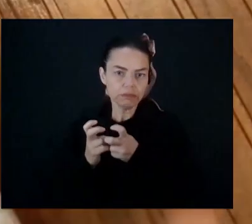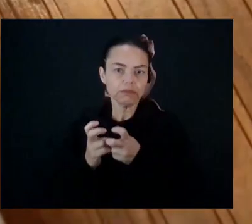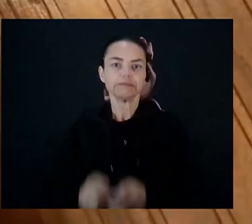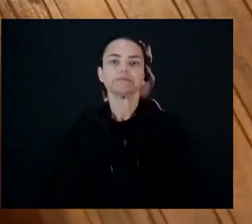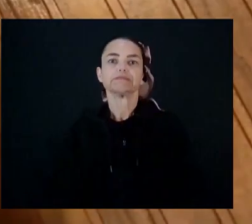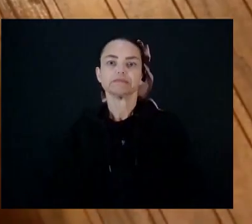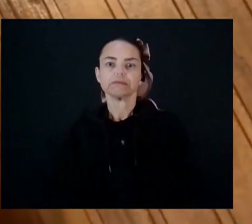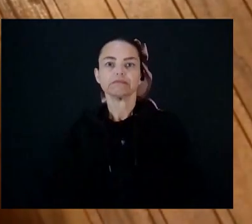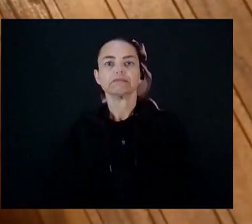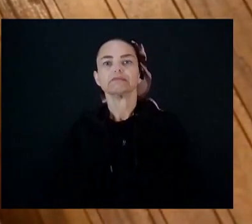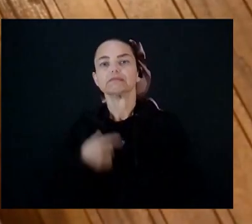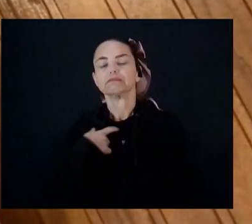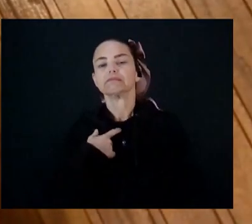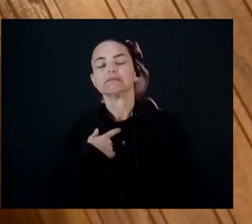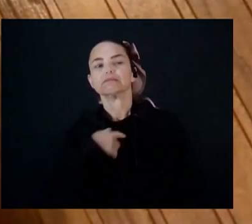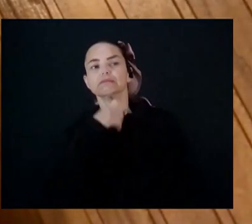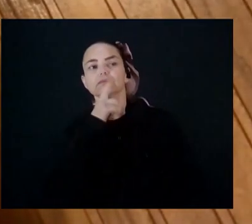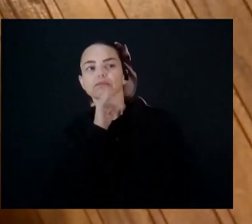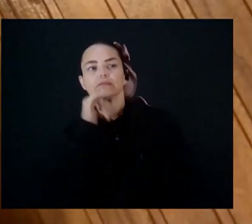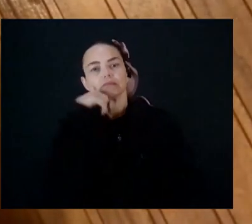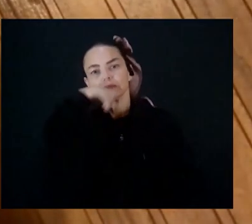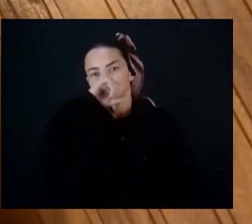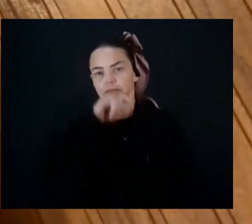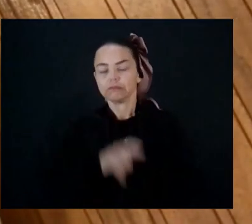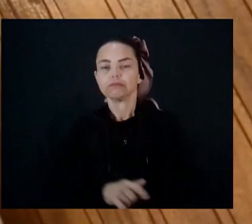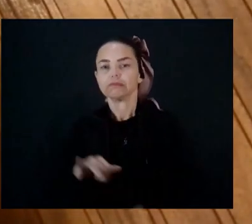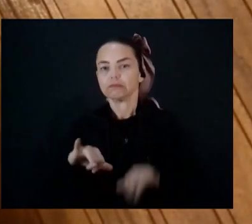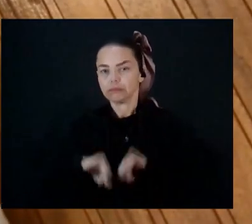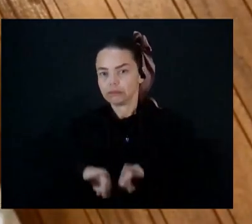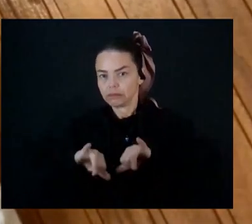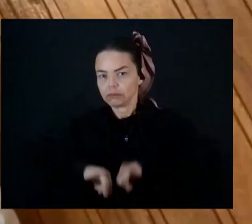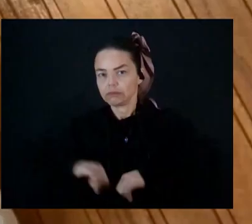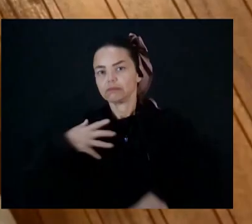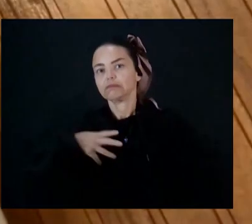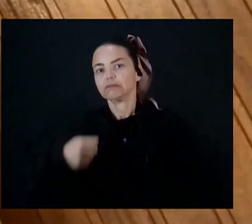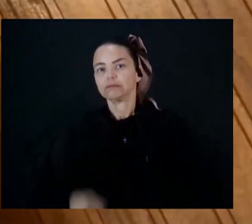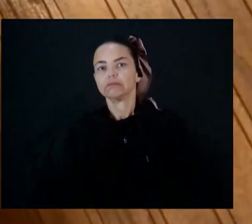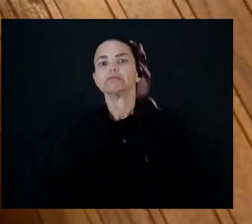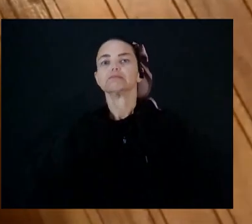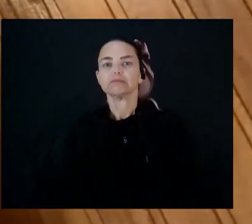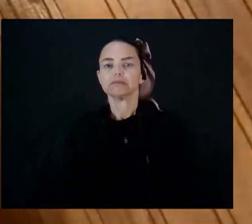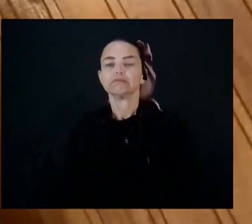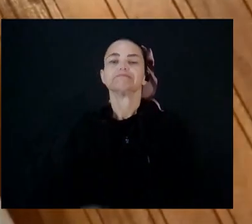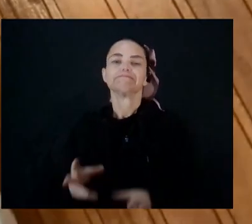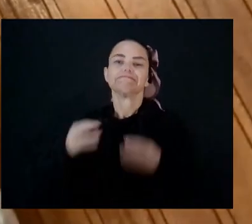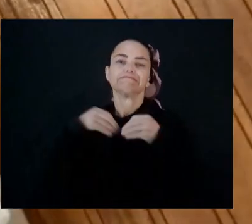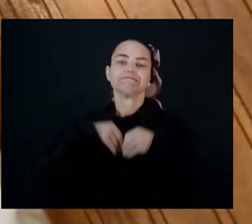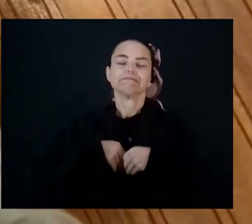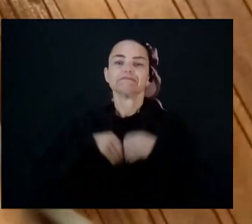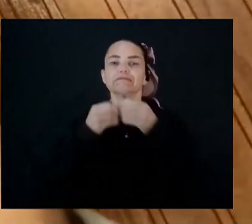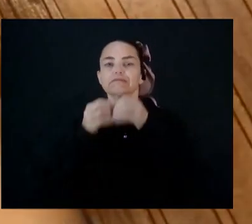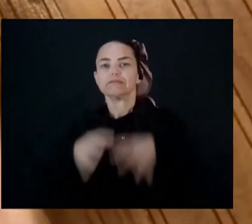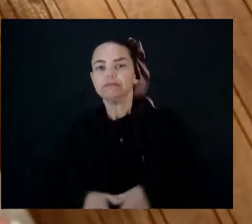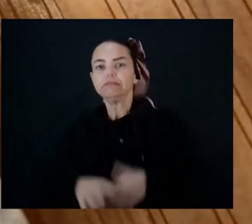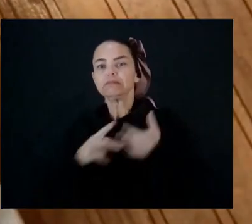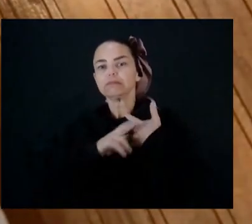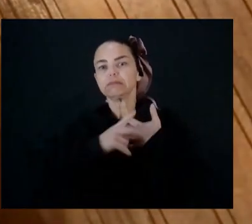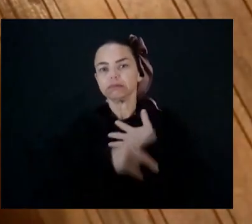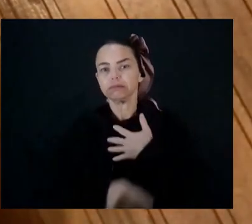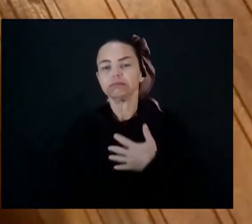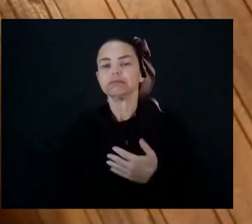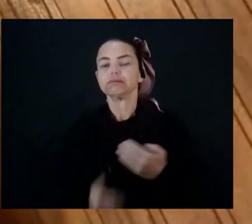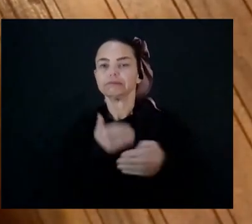dos genitores ou mesmo o sofrimento desse filho e que está trazendo prejuízos e que está